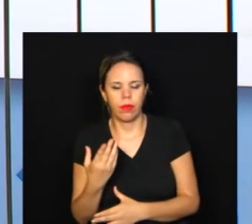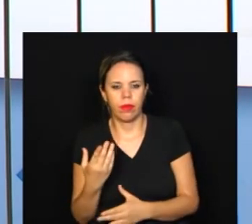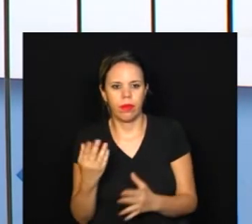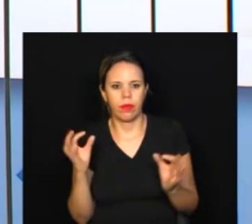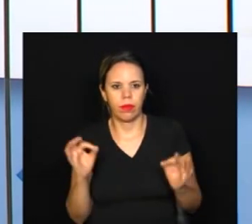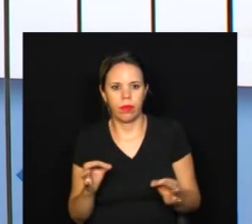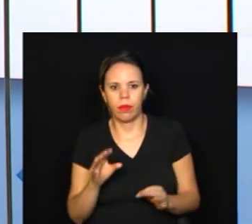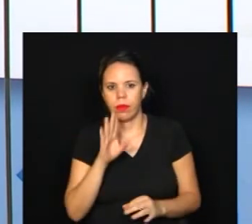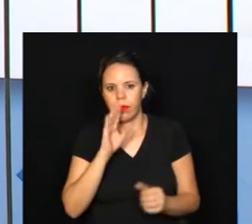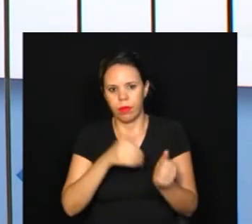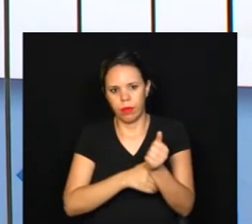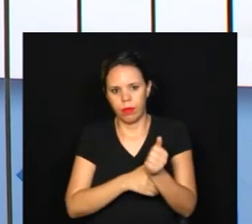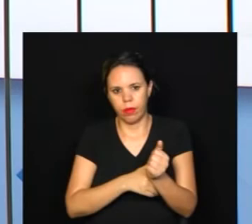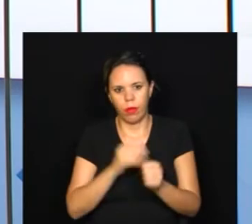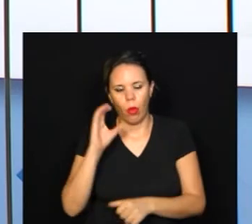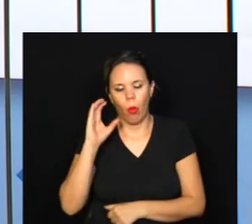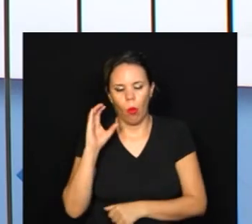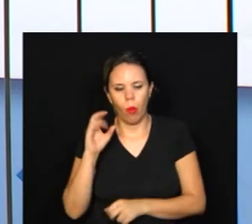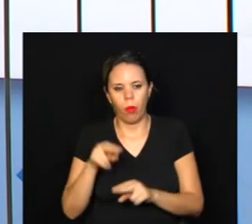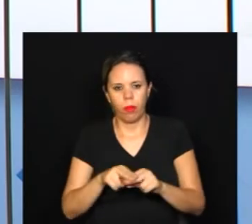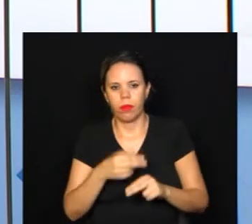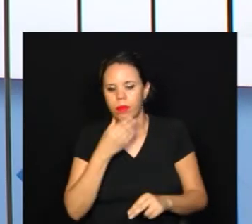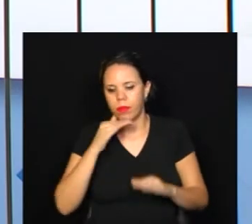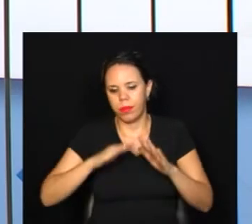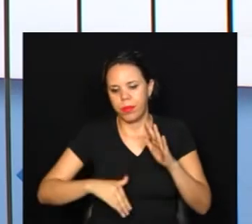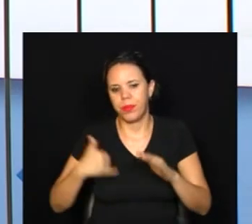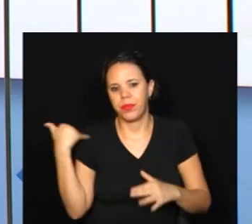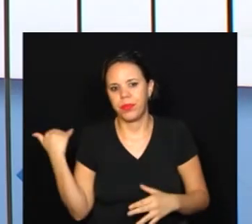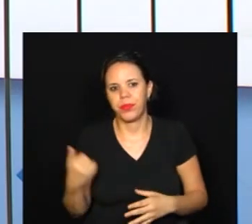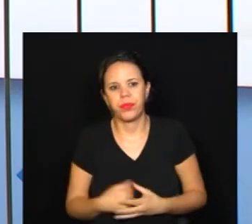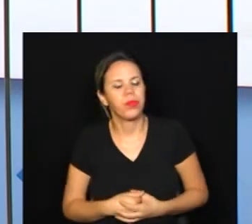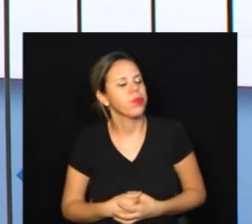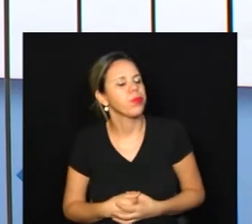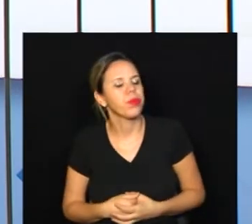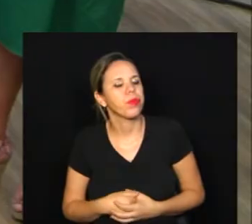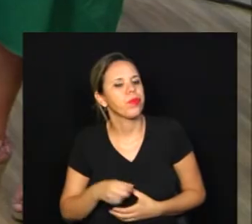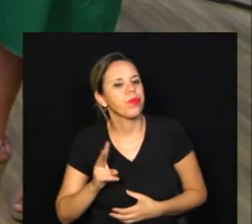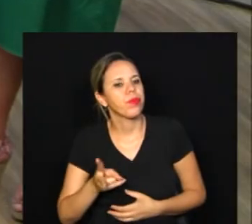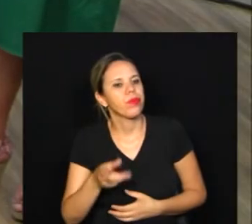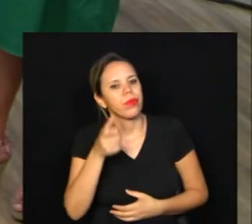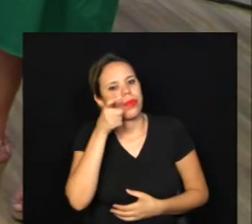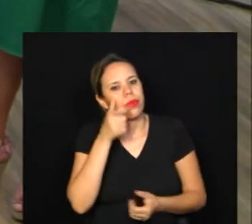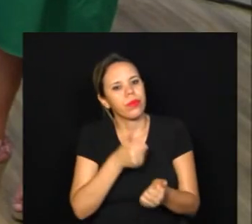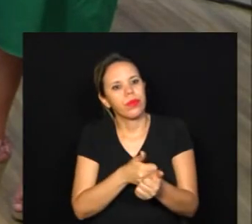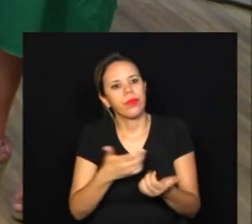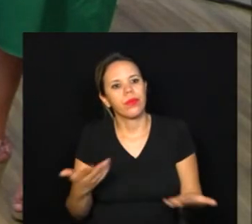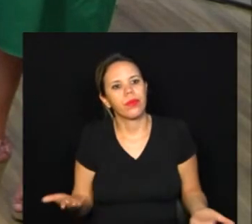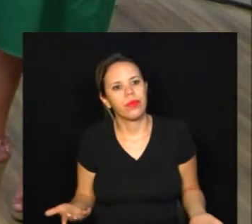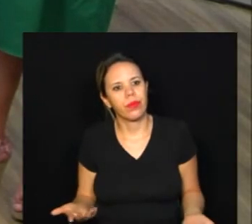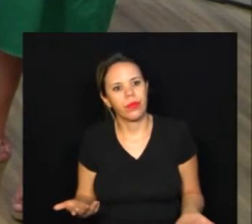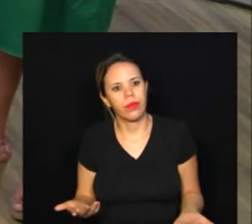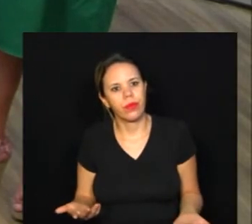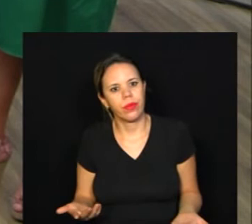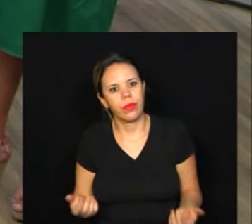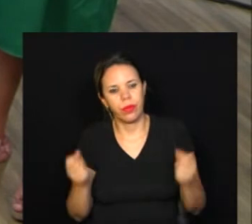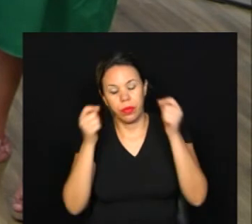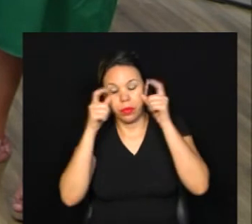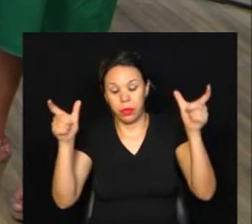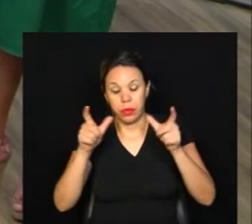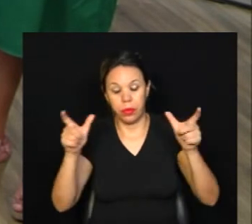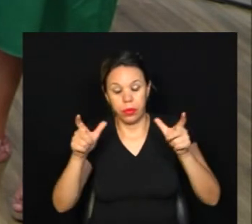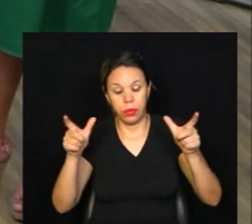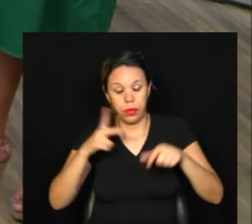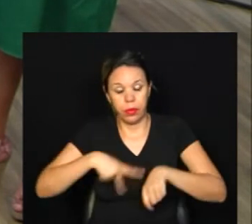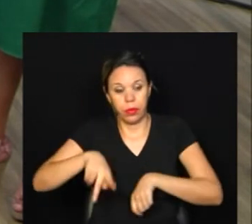absoluto sigilo por o caso envolver um menor de idade. E nós vamos continuar acompanhando este caso aí que chocou todo o